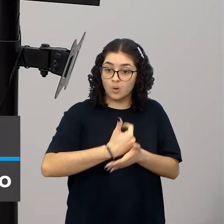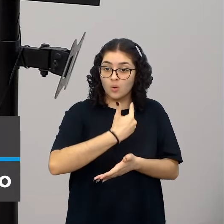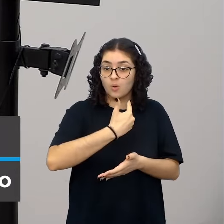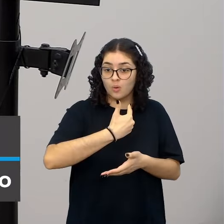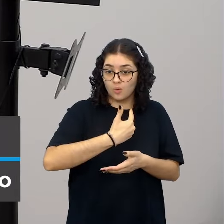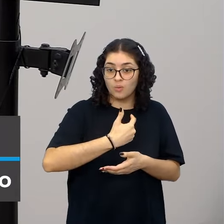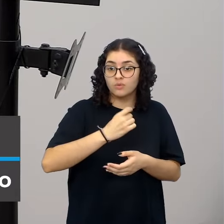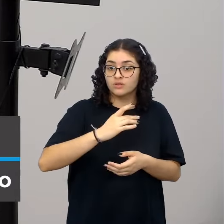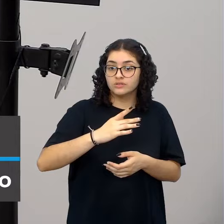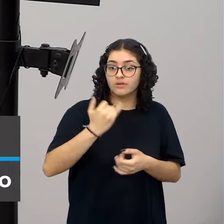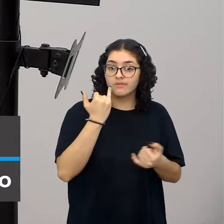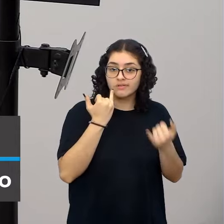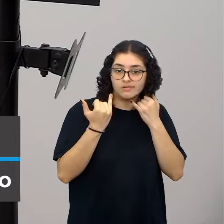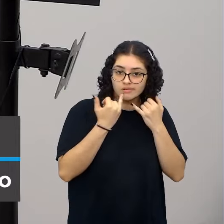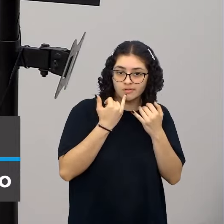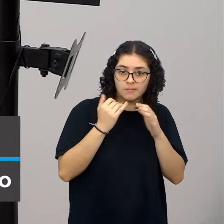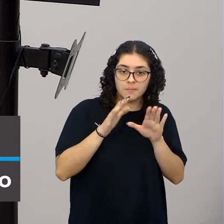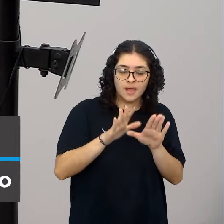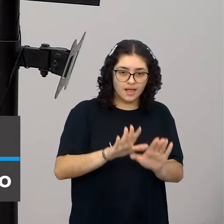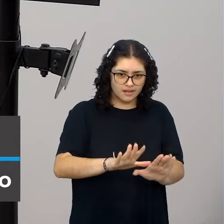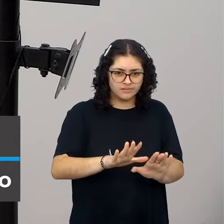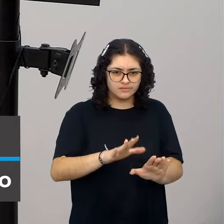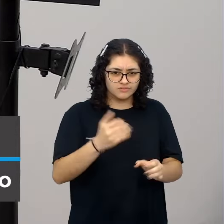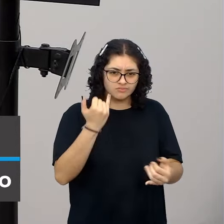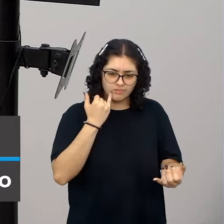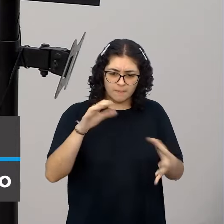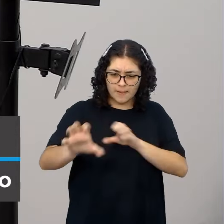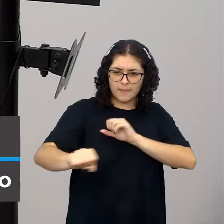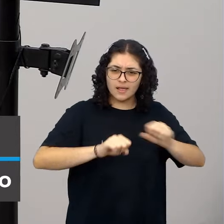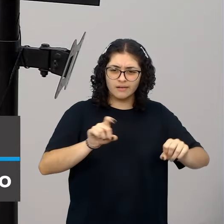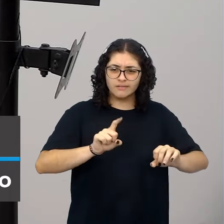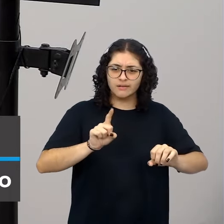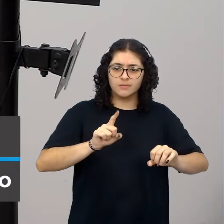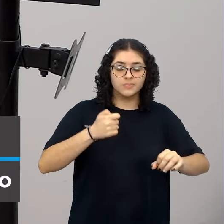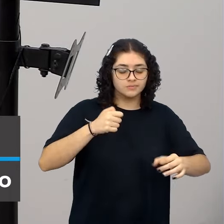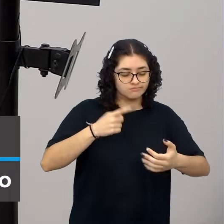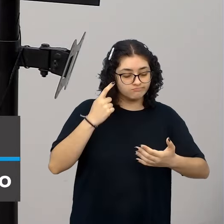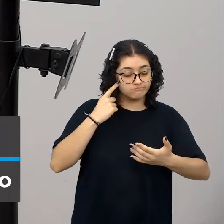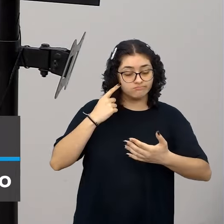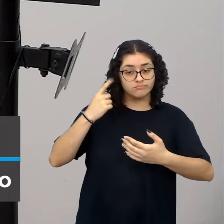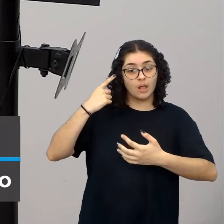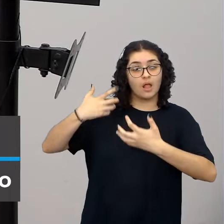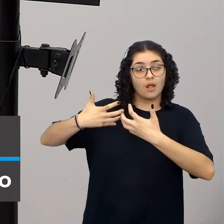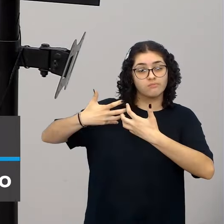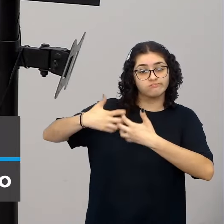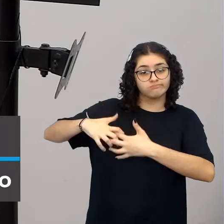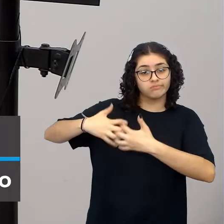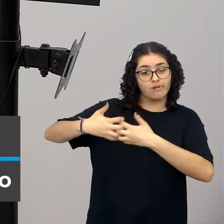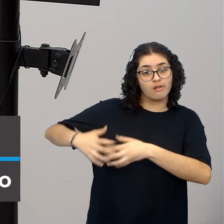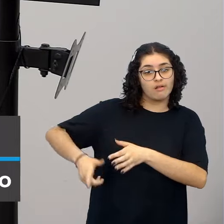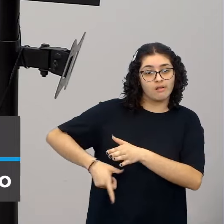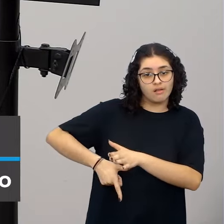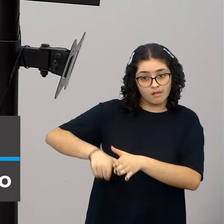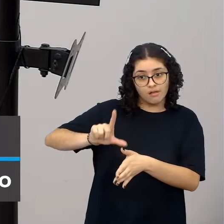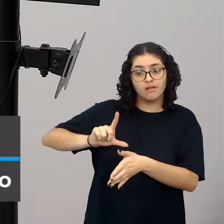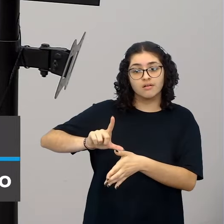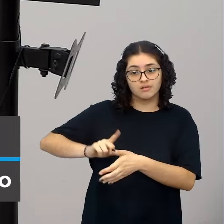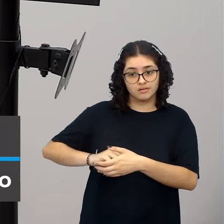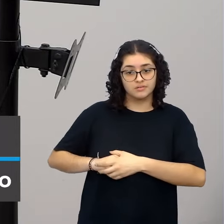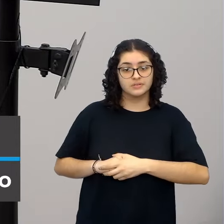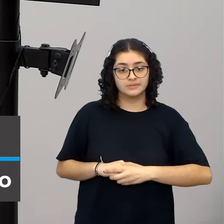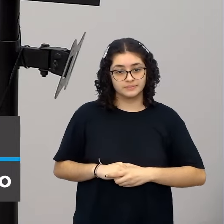apenas a informação de forma passiva, mas que vai também produzir, ele precisa passar por esse processo, que inclusive